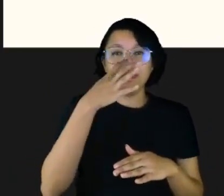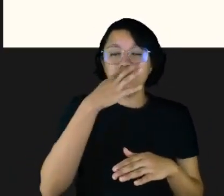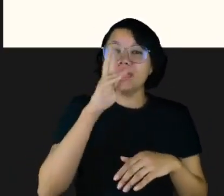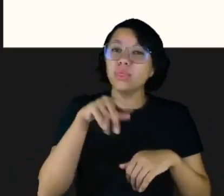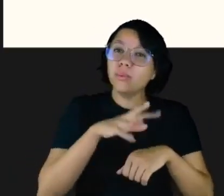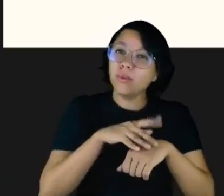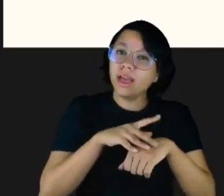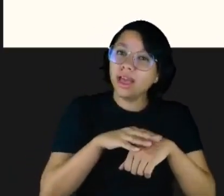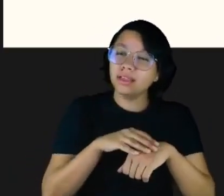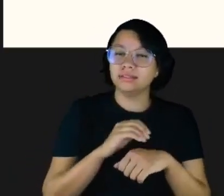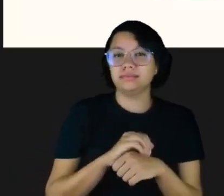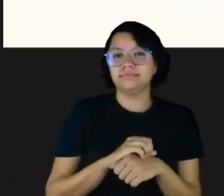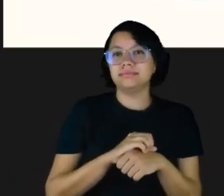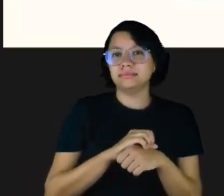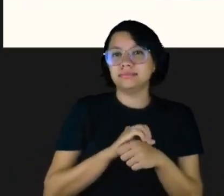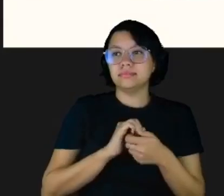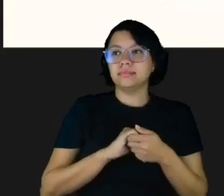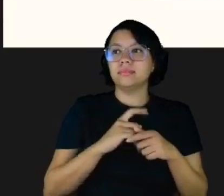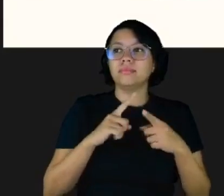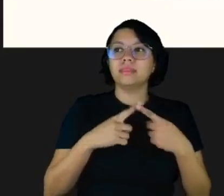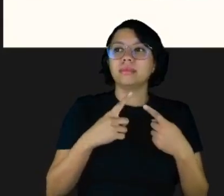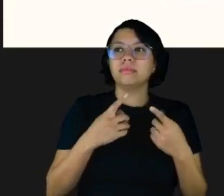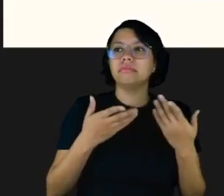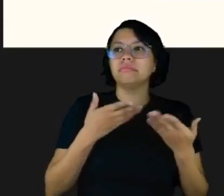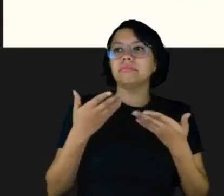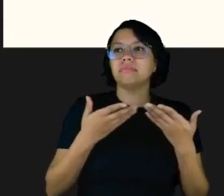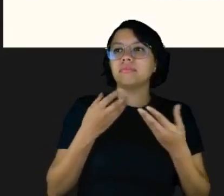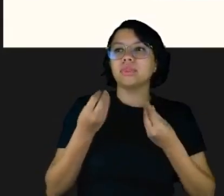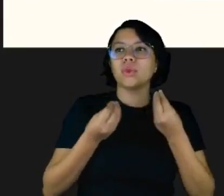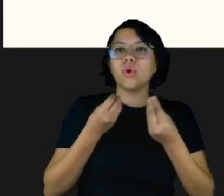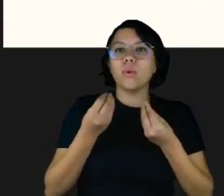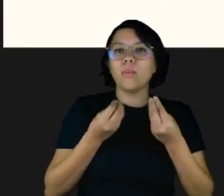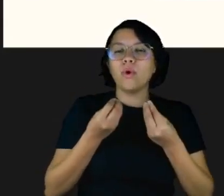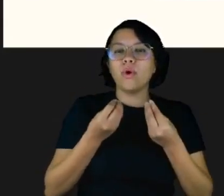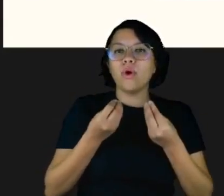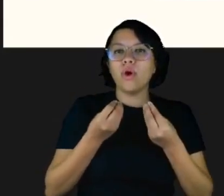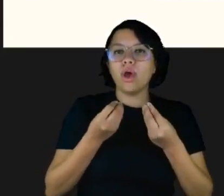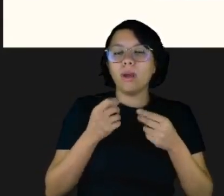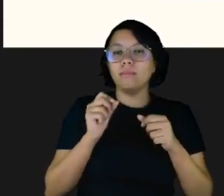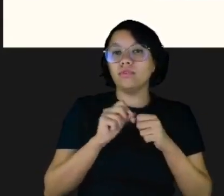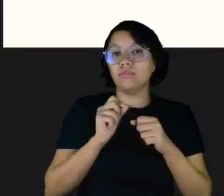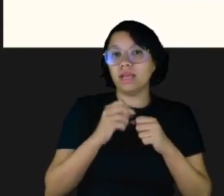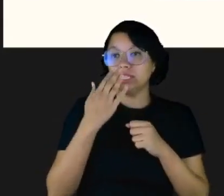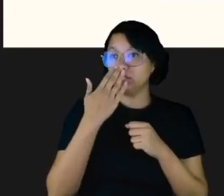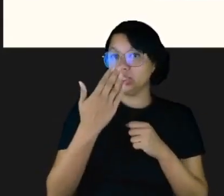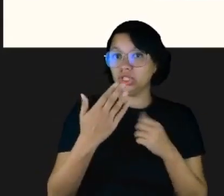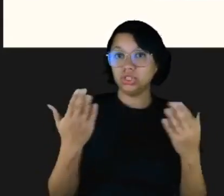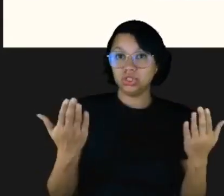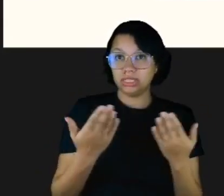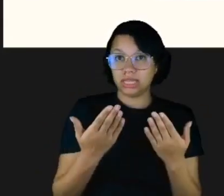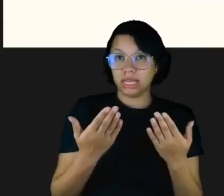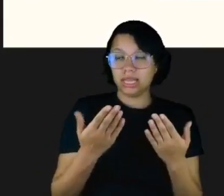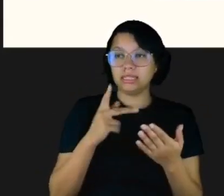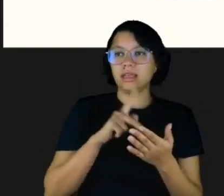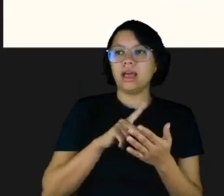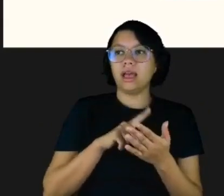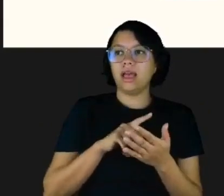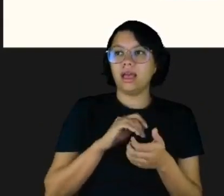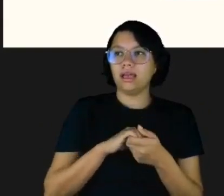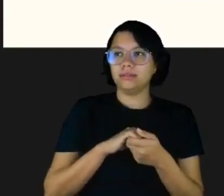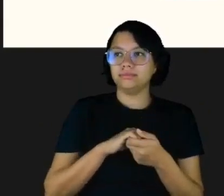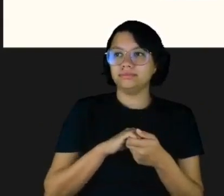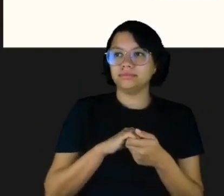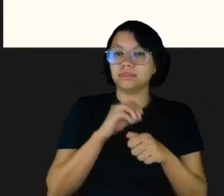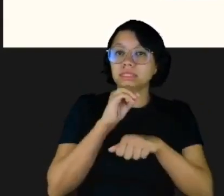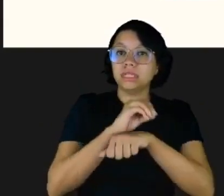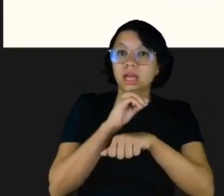enfermidade, é uma doença. Mas e aí? Como nós podemos agir diante dessas realidades, né? E se tratando